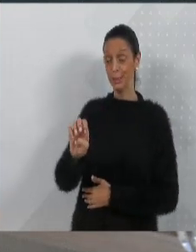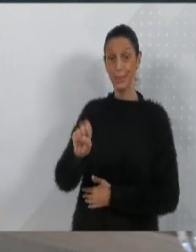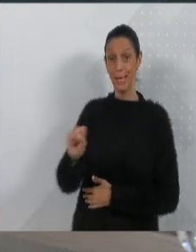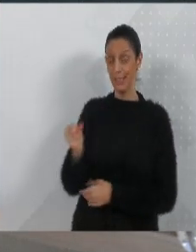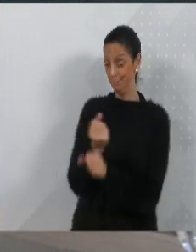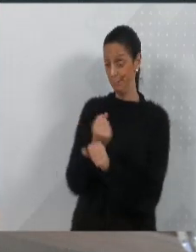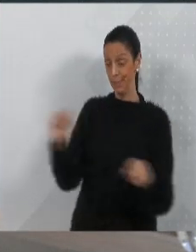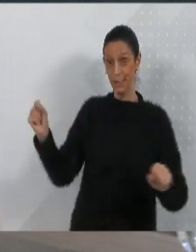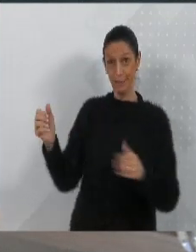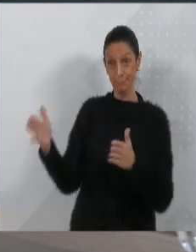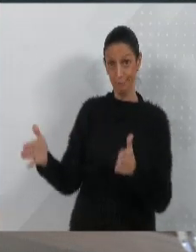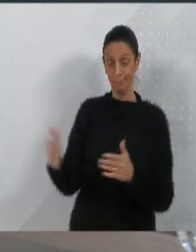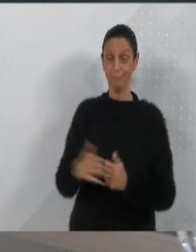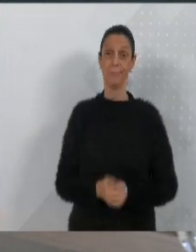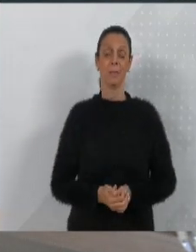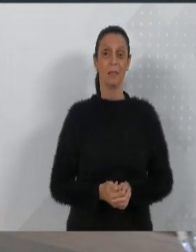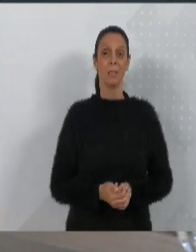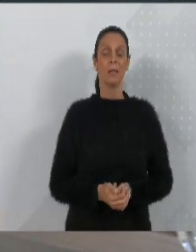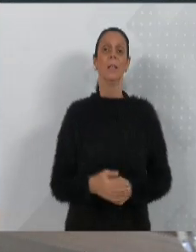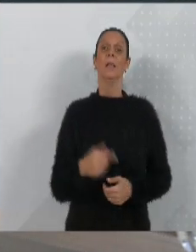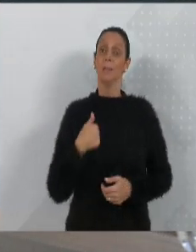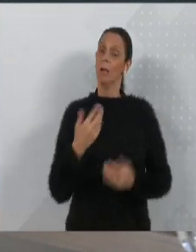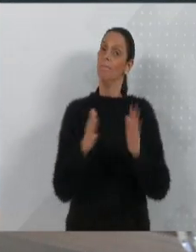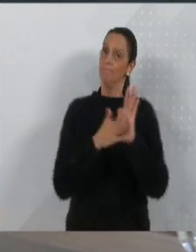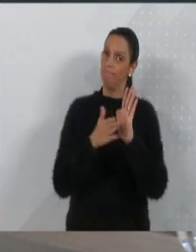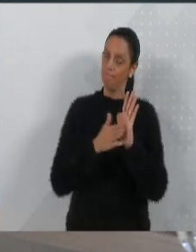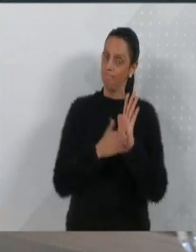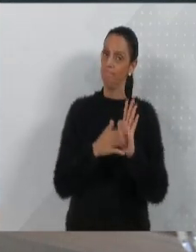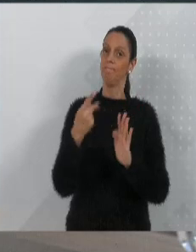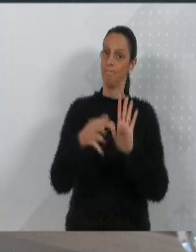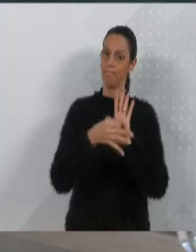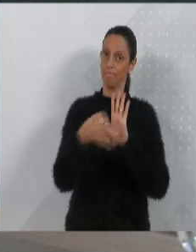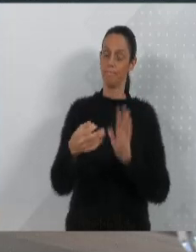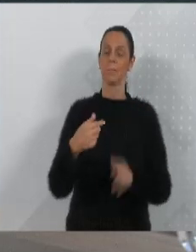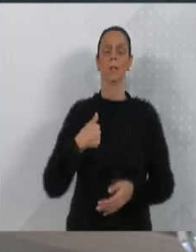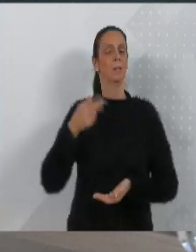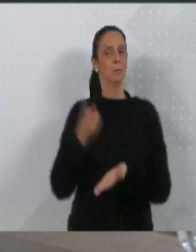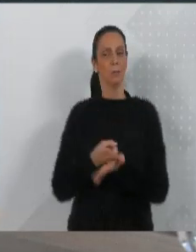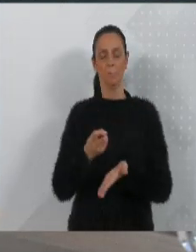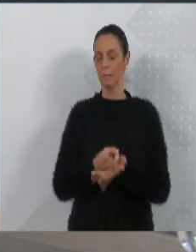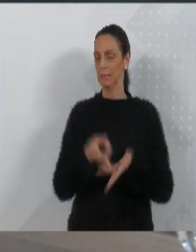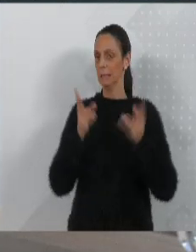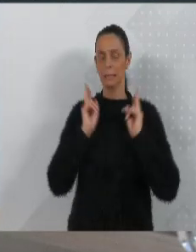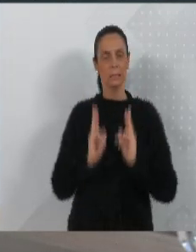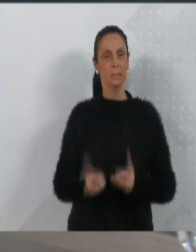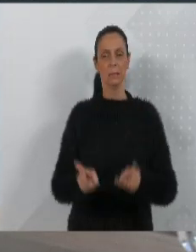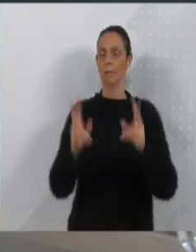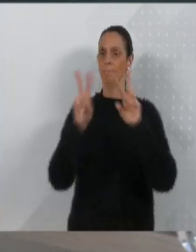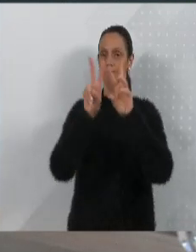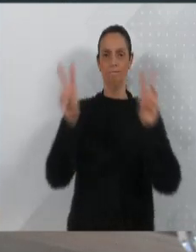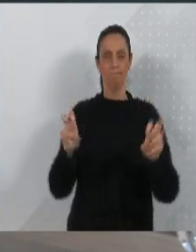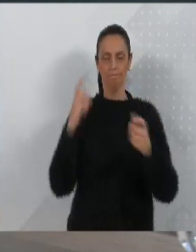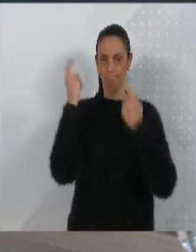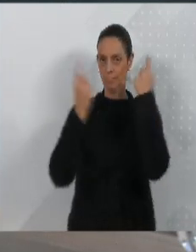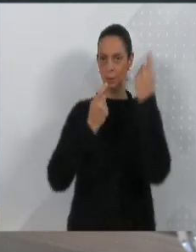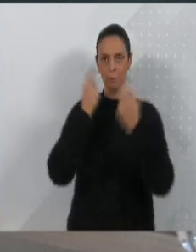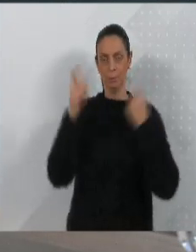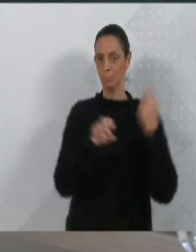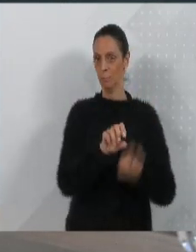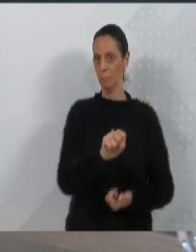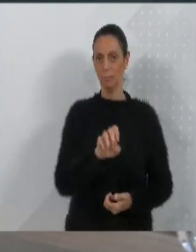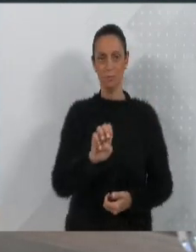fala e dizer de que eu sempre tive essa preocupação quanto o aumento do escopo